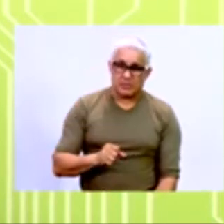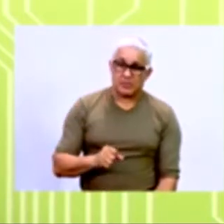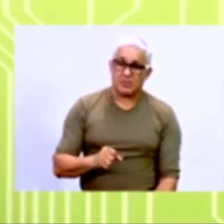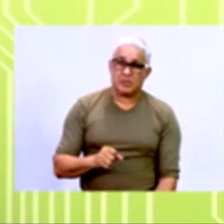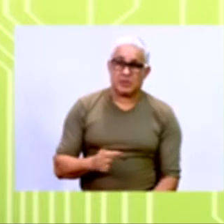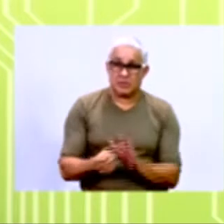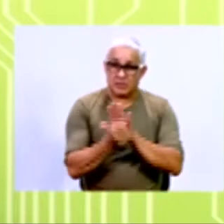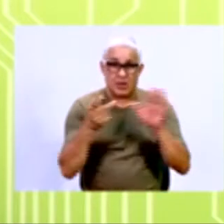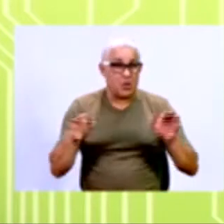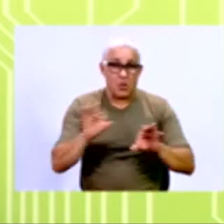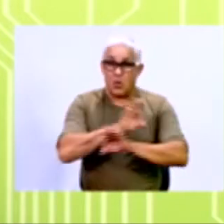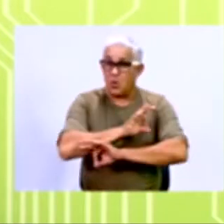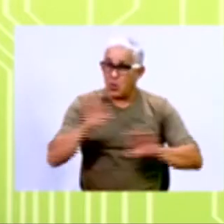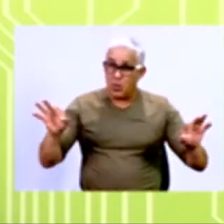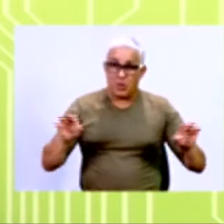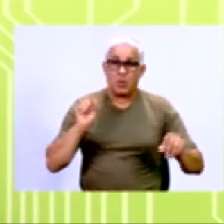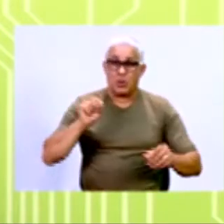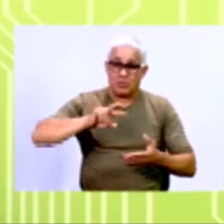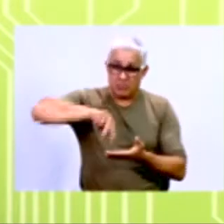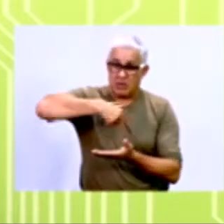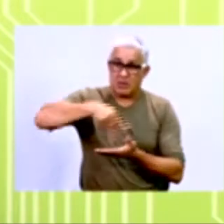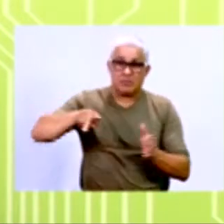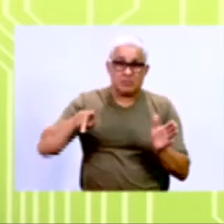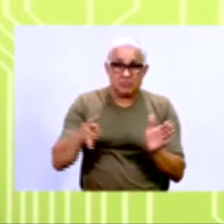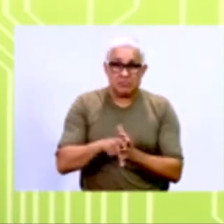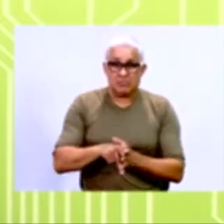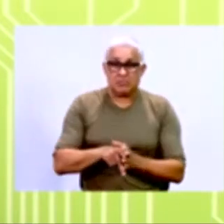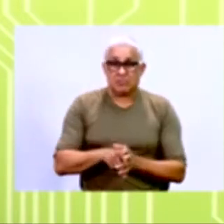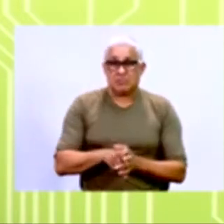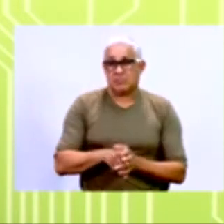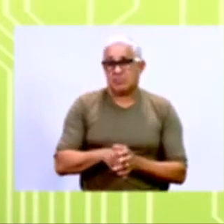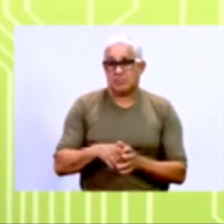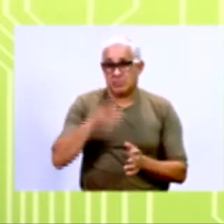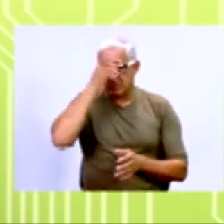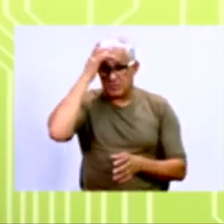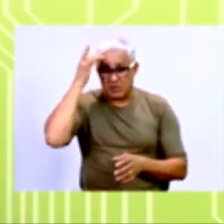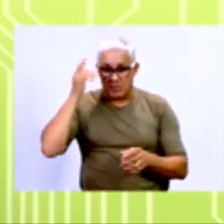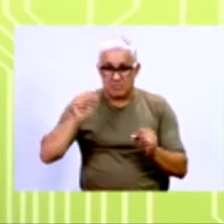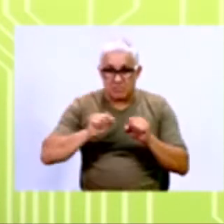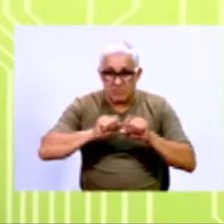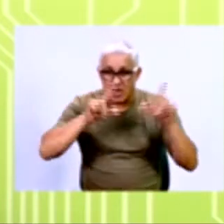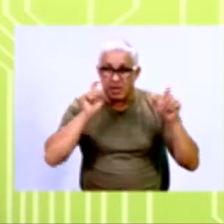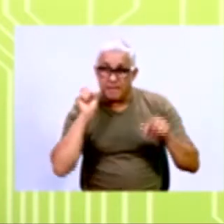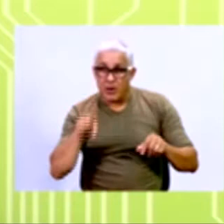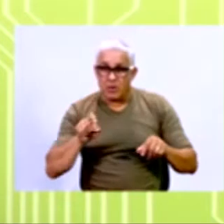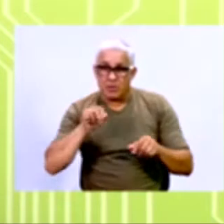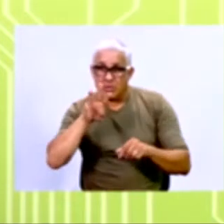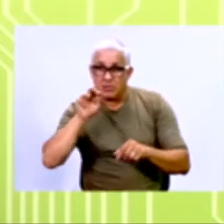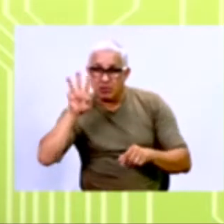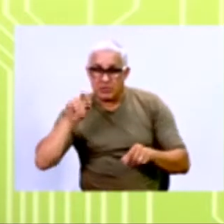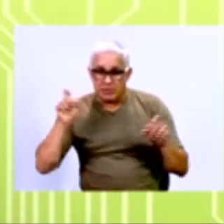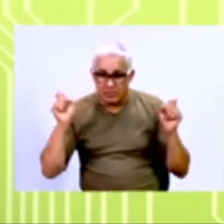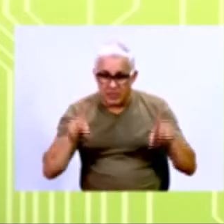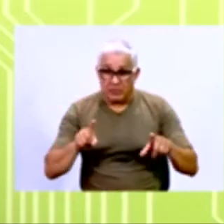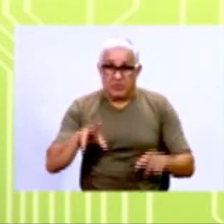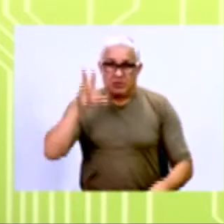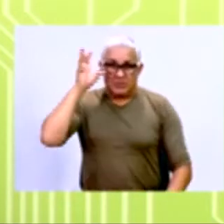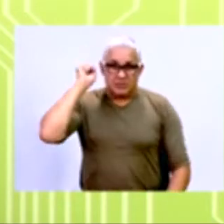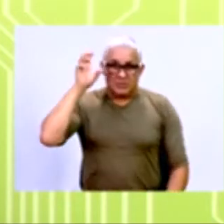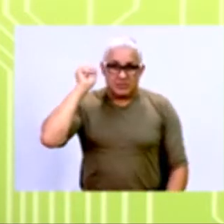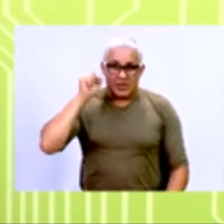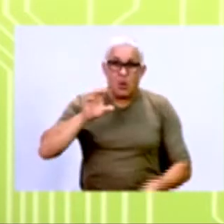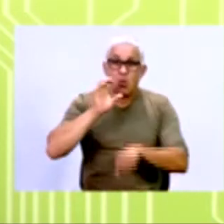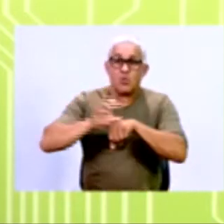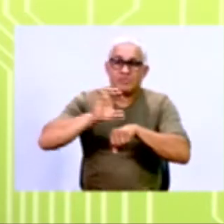aplicação excelente, onde eu vou colocar uma música de fundo para a hora que a pessoa abrir aquele site, ela já se animar e fazer o curso de dança,